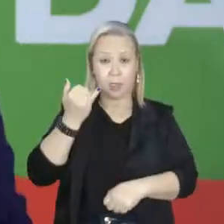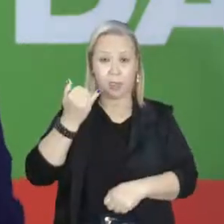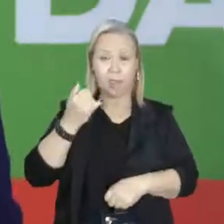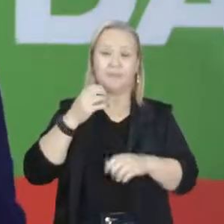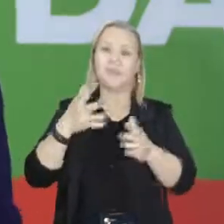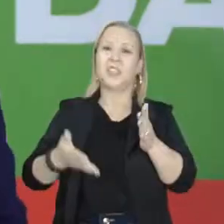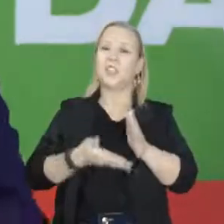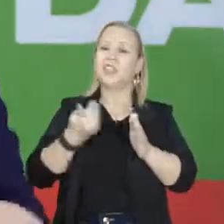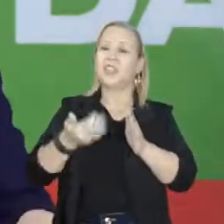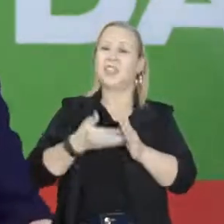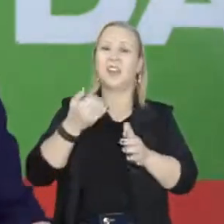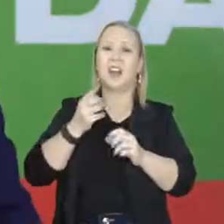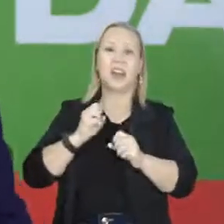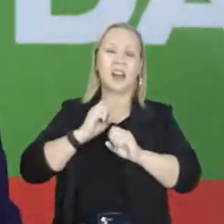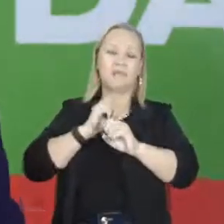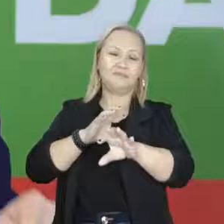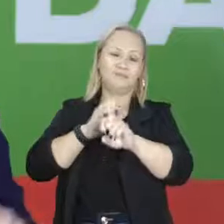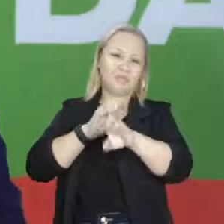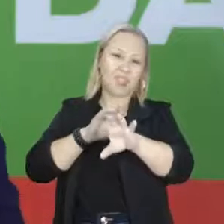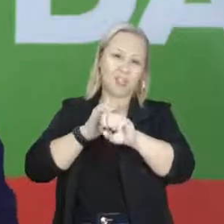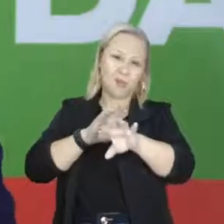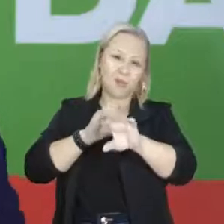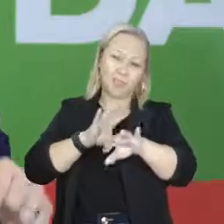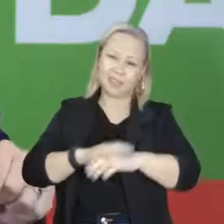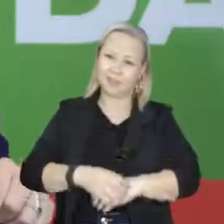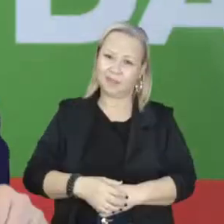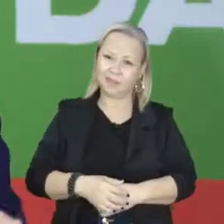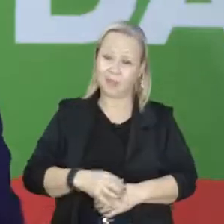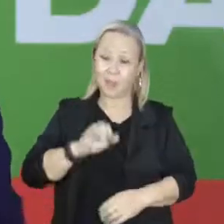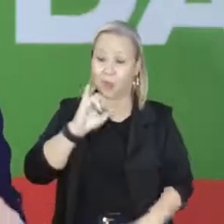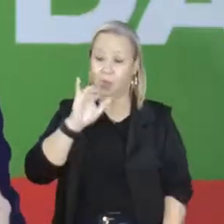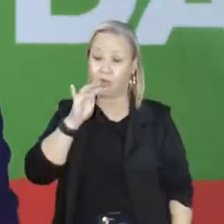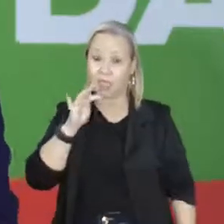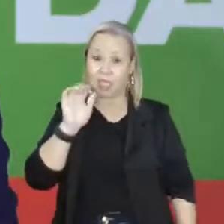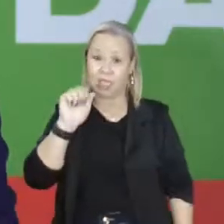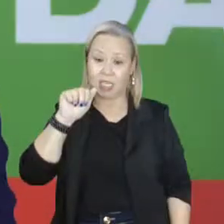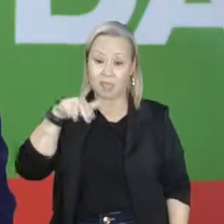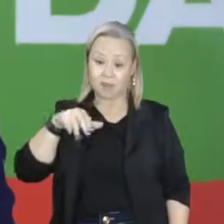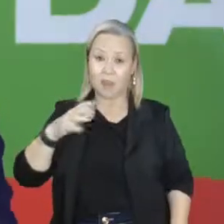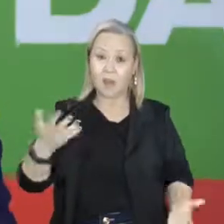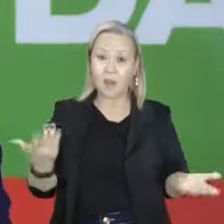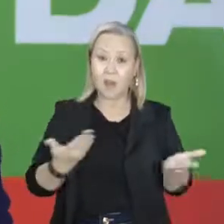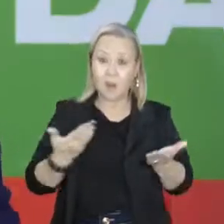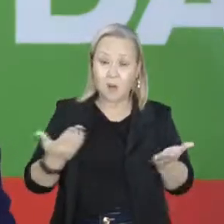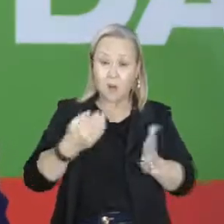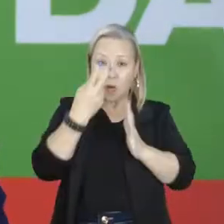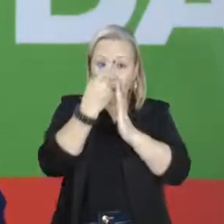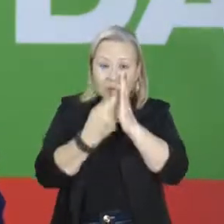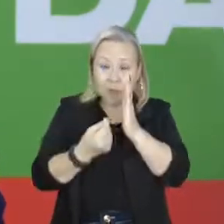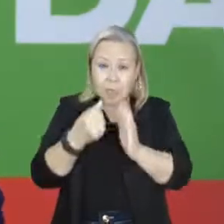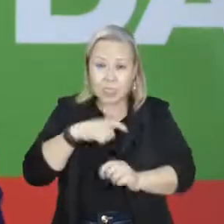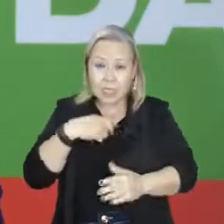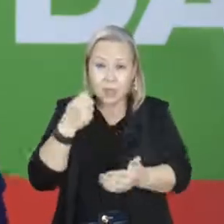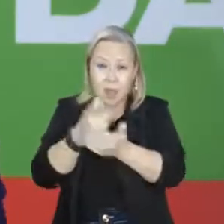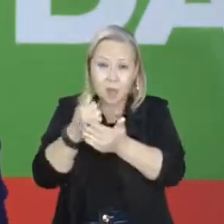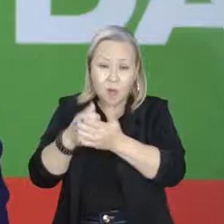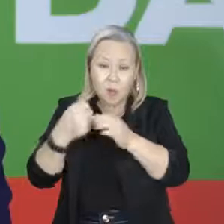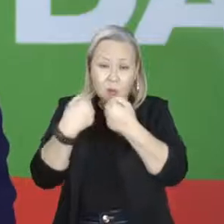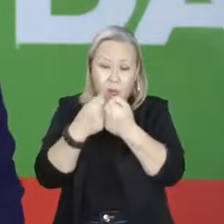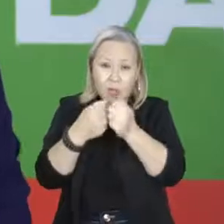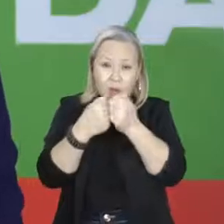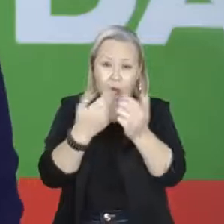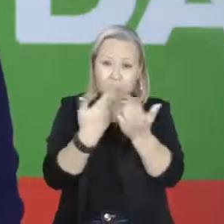infra da educação foi tamanho que hoje o orçamento que se tem para a compra de ônibus escolares no